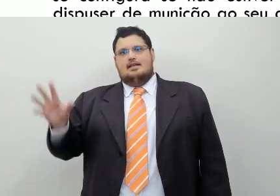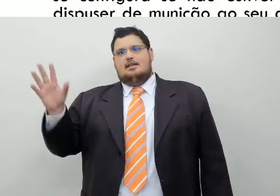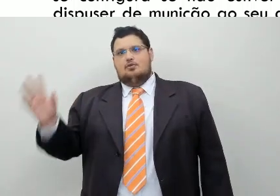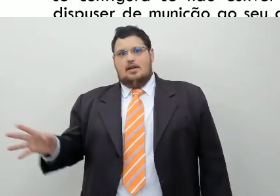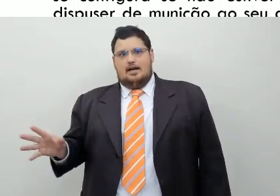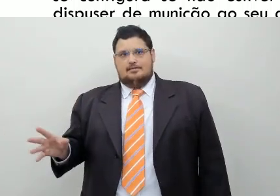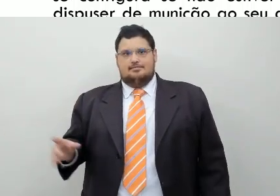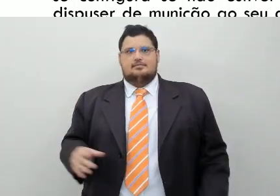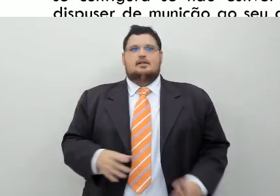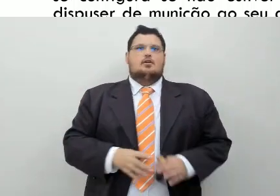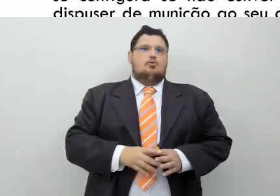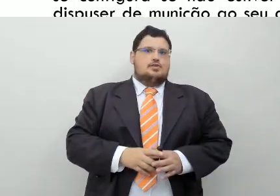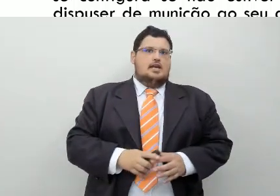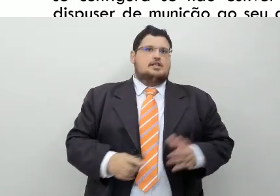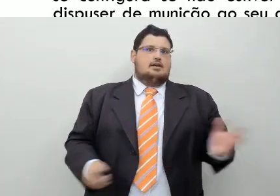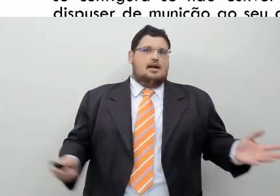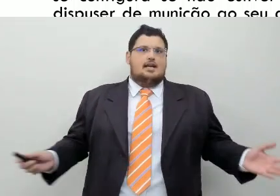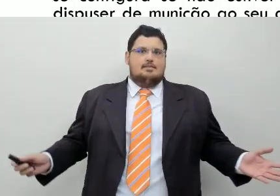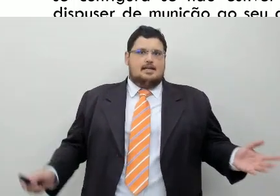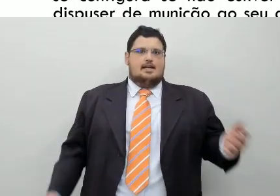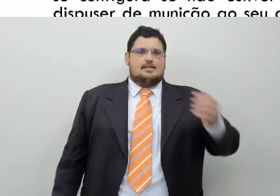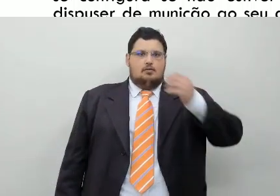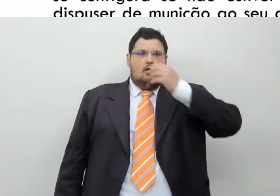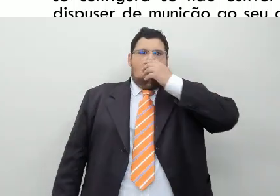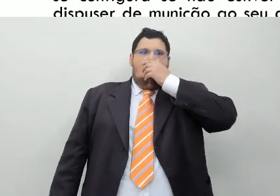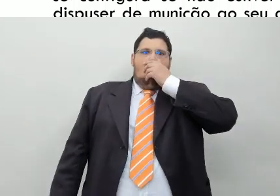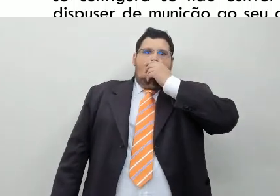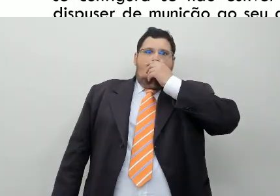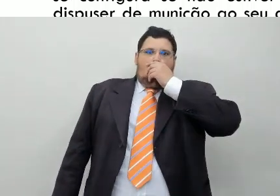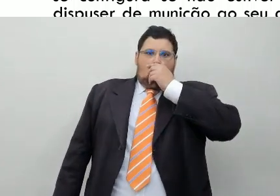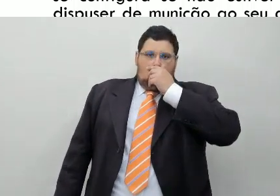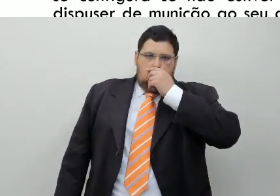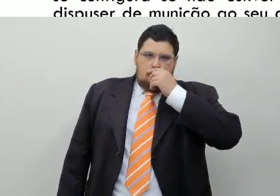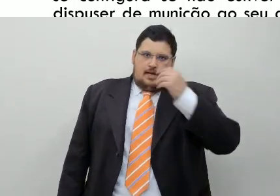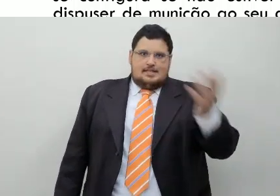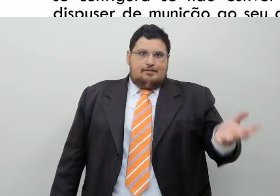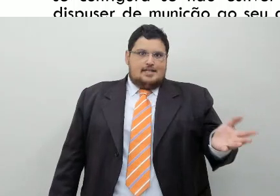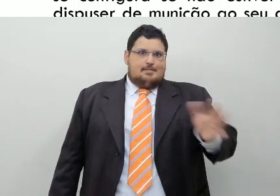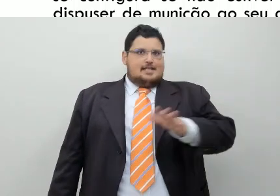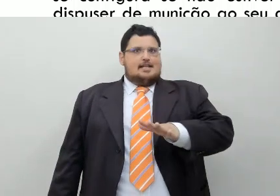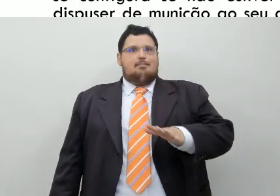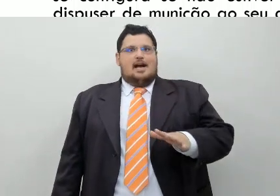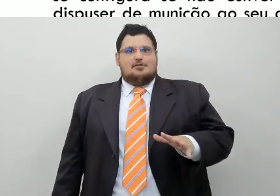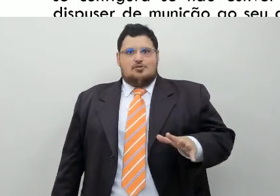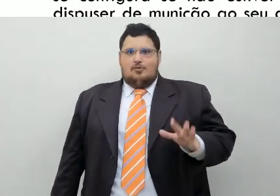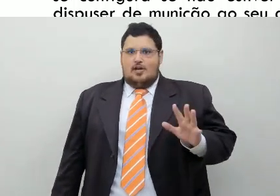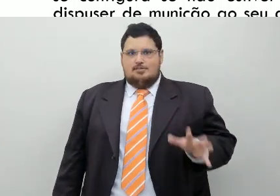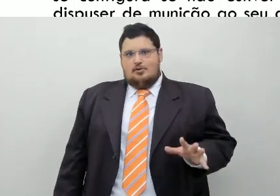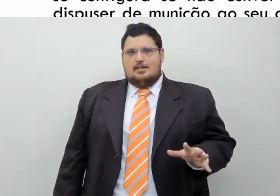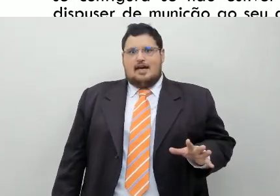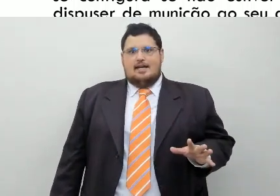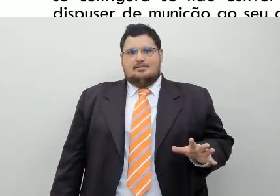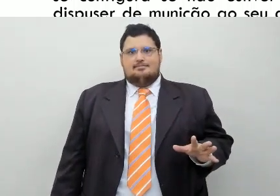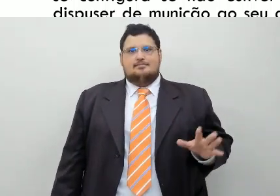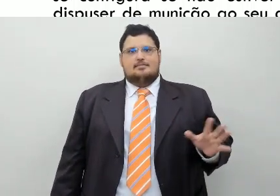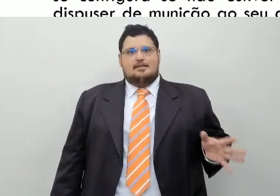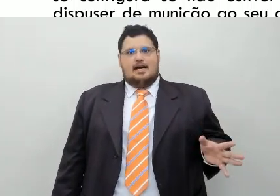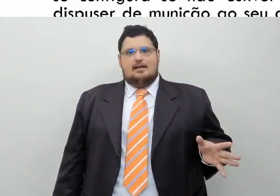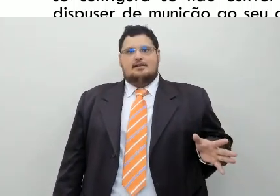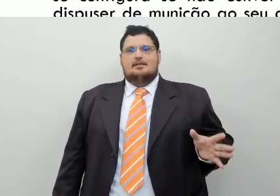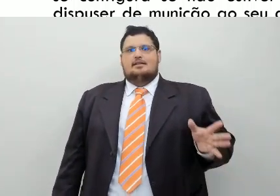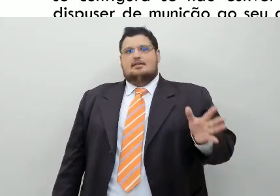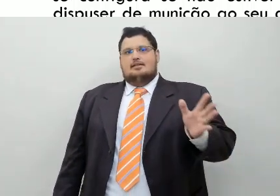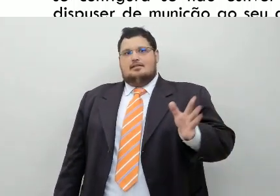Sine iuria. Ou seja, não há crime sem lesão. Mas, infelizmente, na prática, isso é uma corrente minoritária,